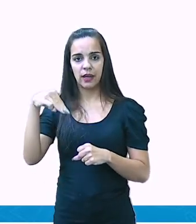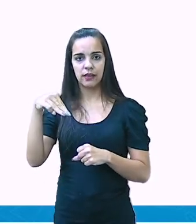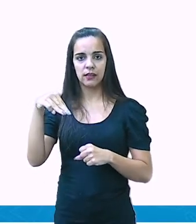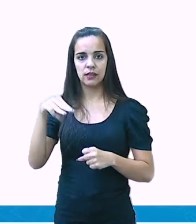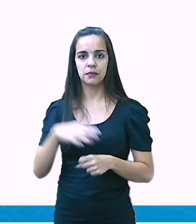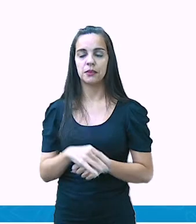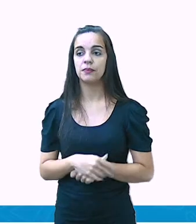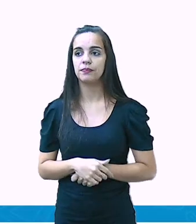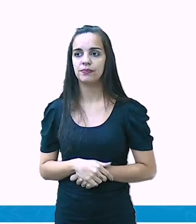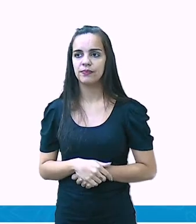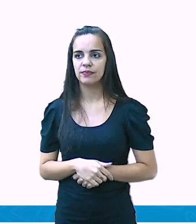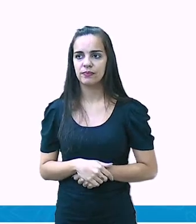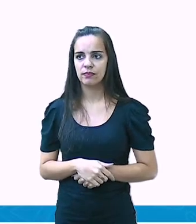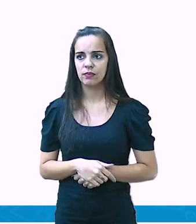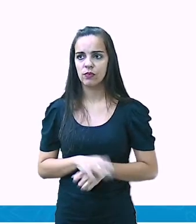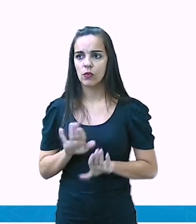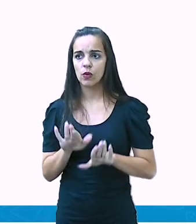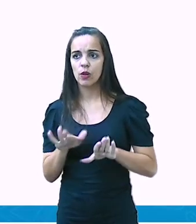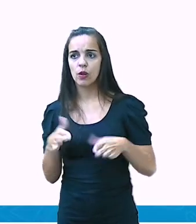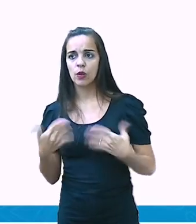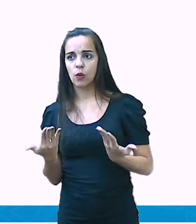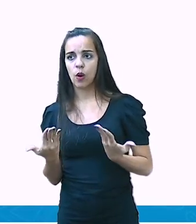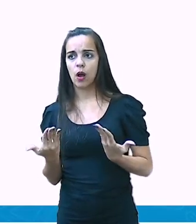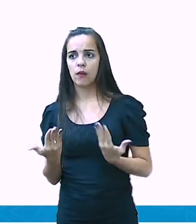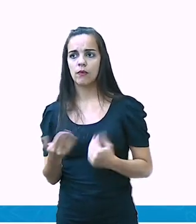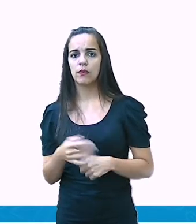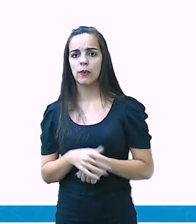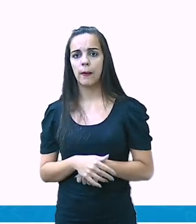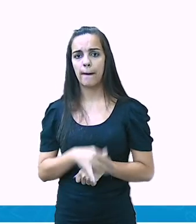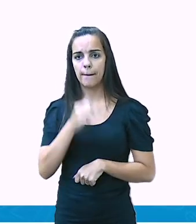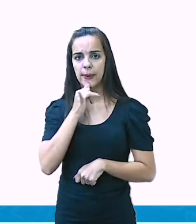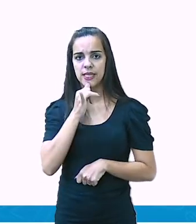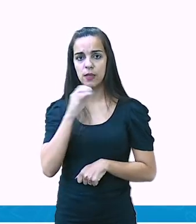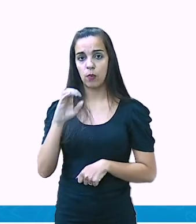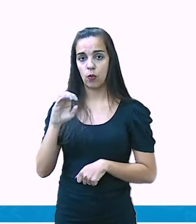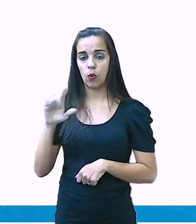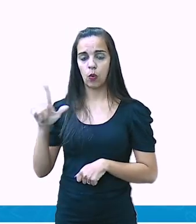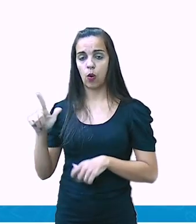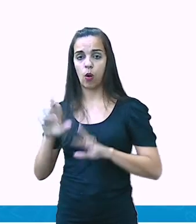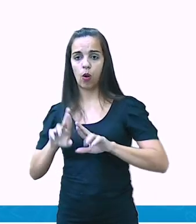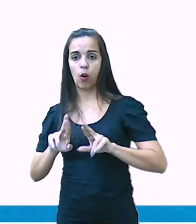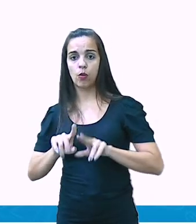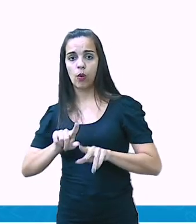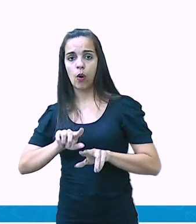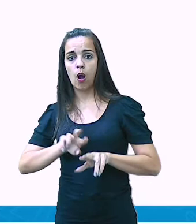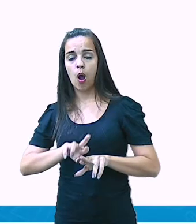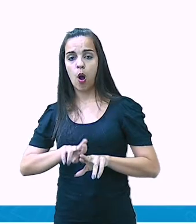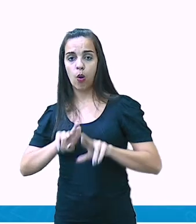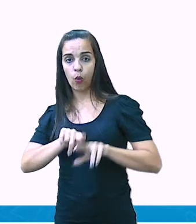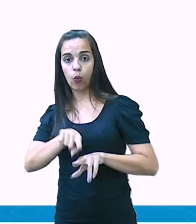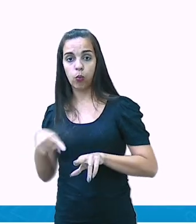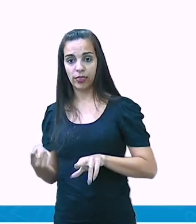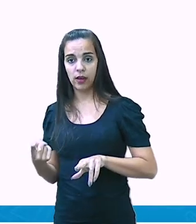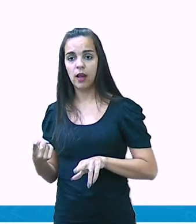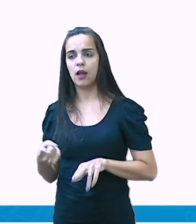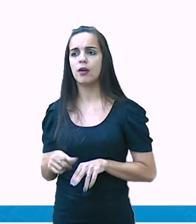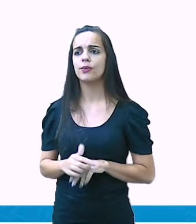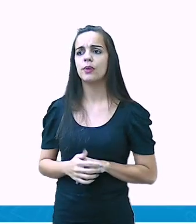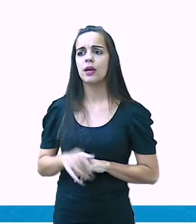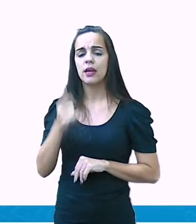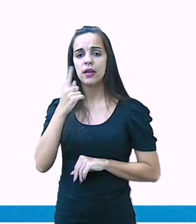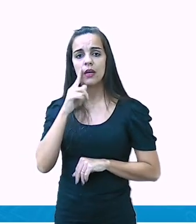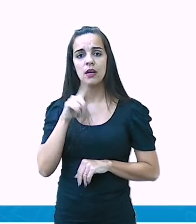Olha o que vai acontecer. Ao contrário do cloro, né, vamos voltar aqui, olha, o cloro ganhou um